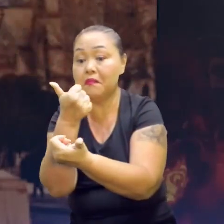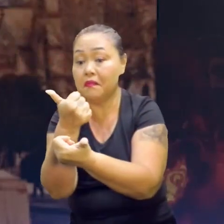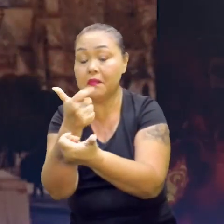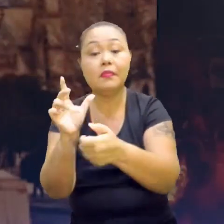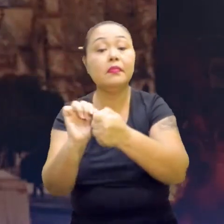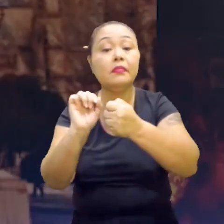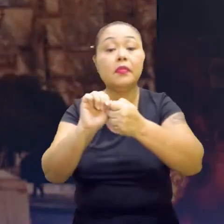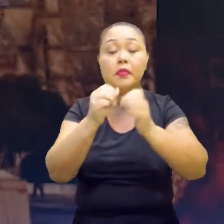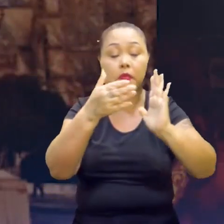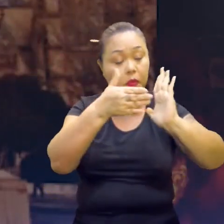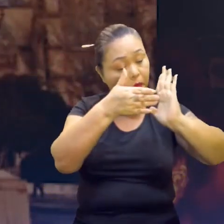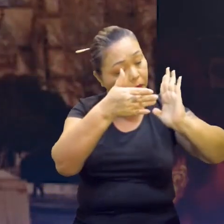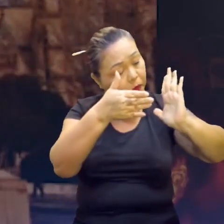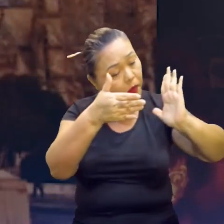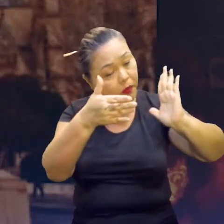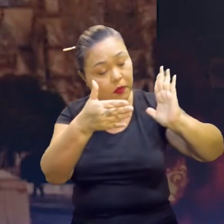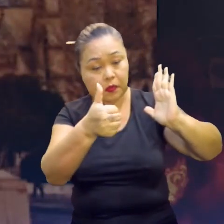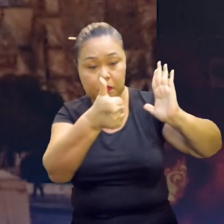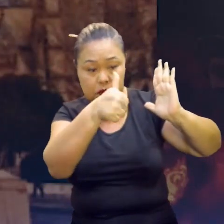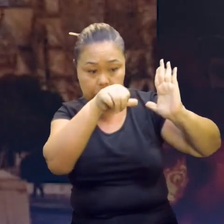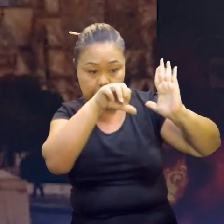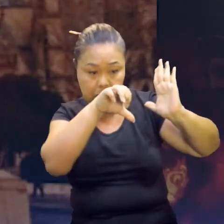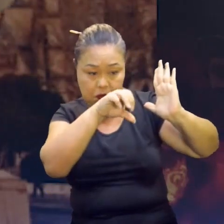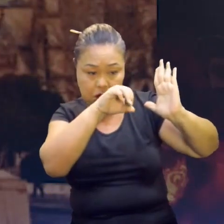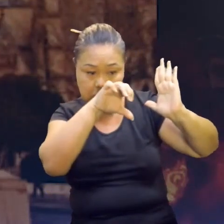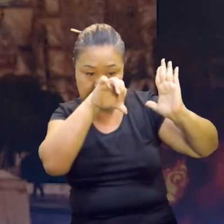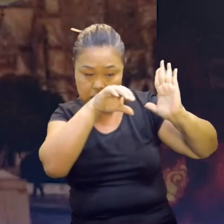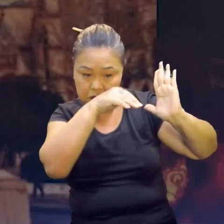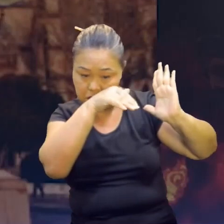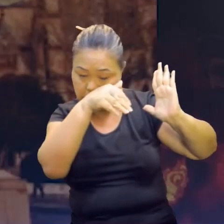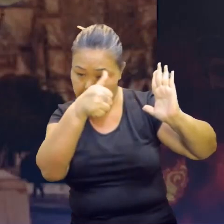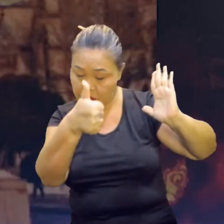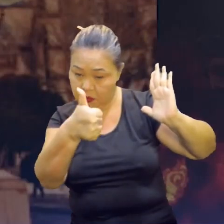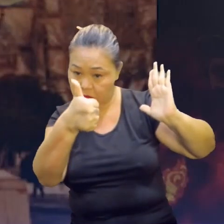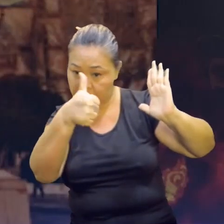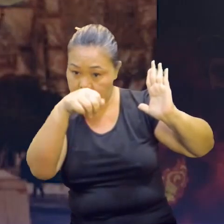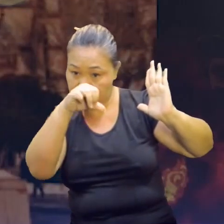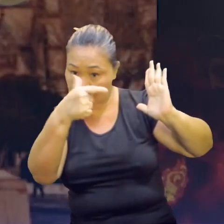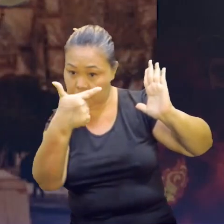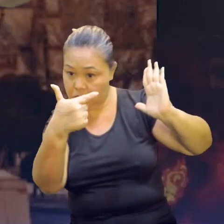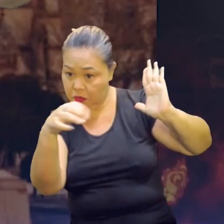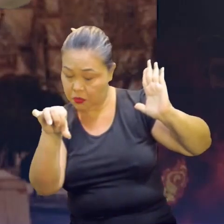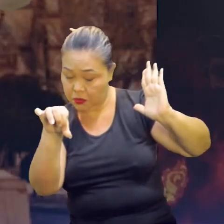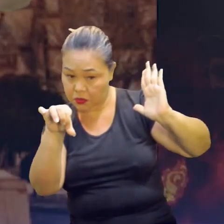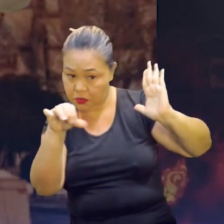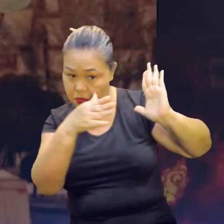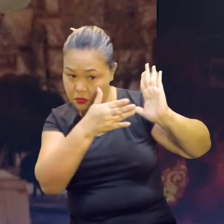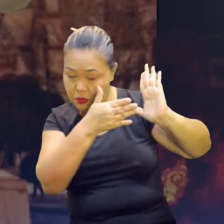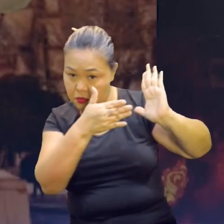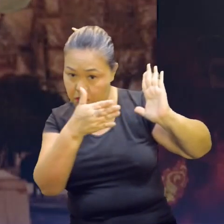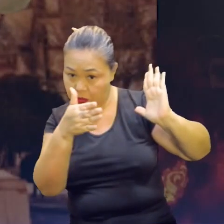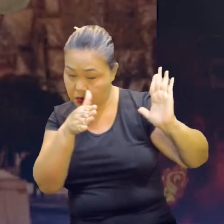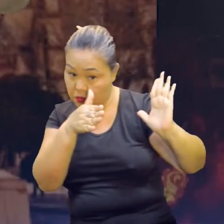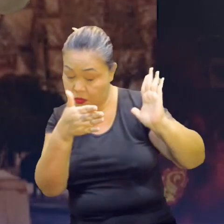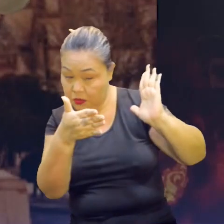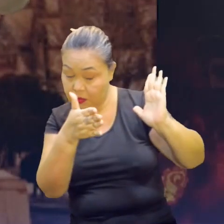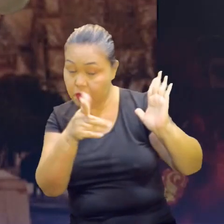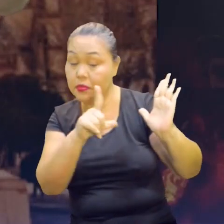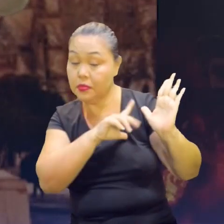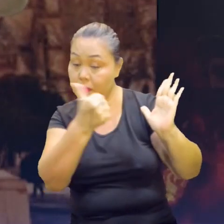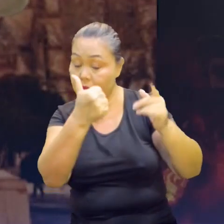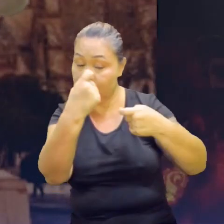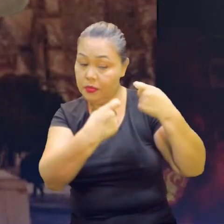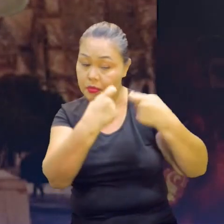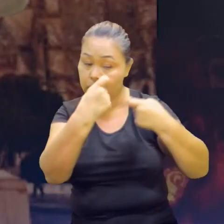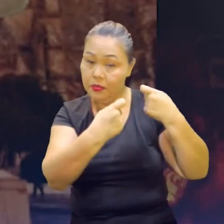lá. 1909 a 1929, no meio eu tenho a Primeira Guerra, de